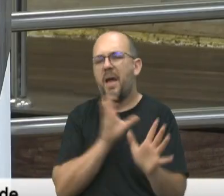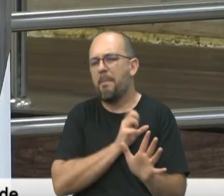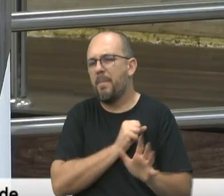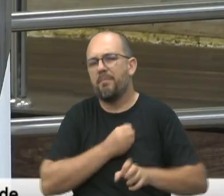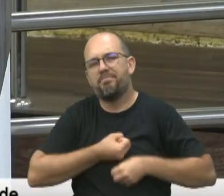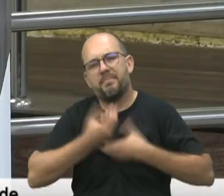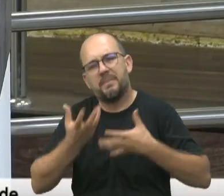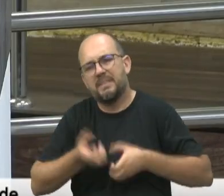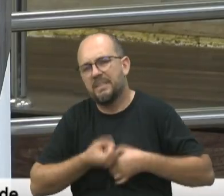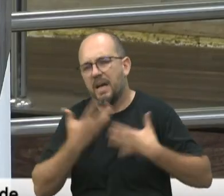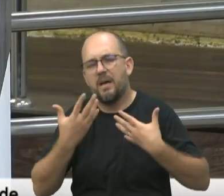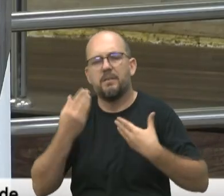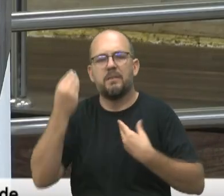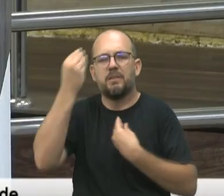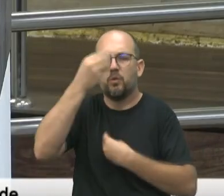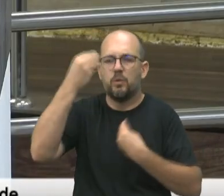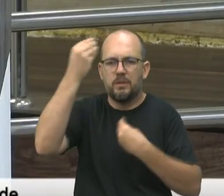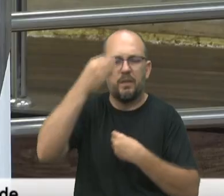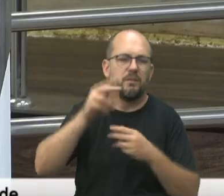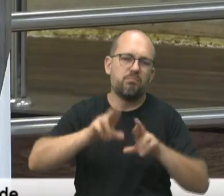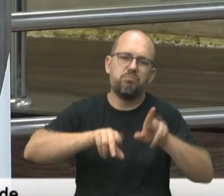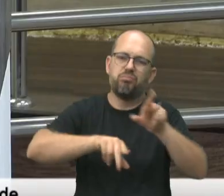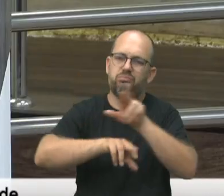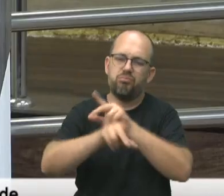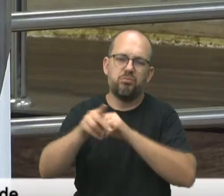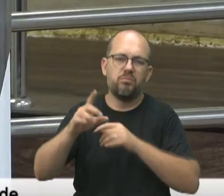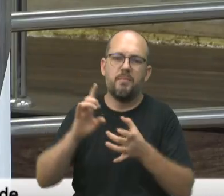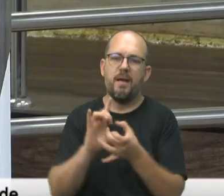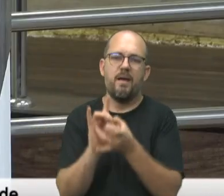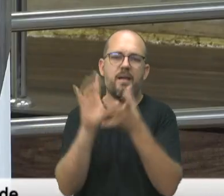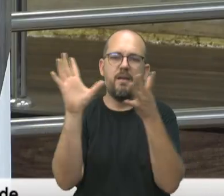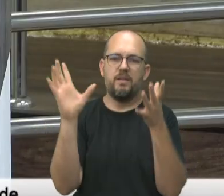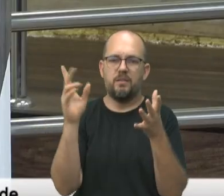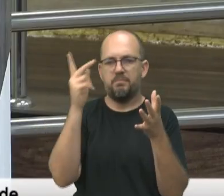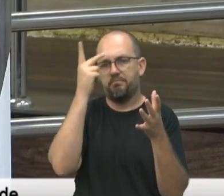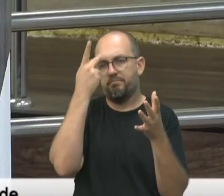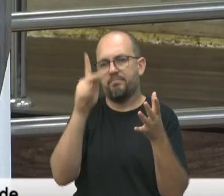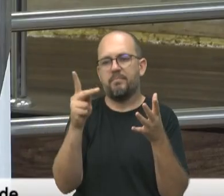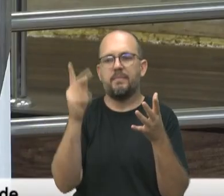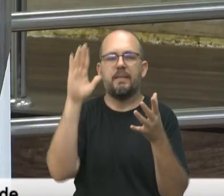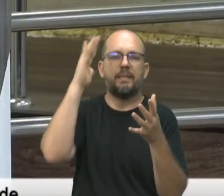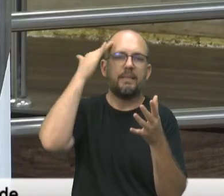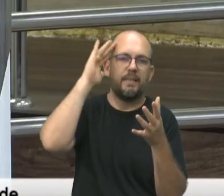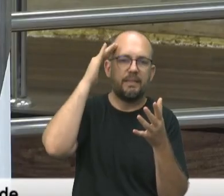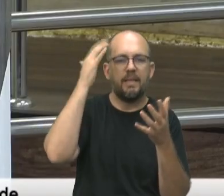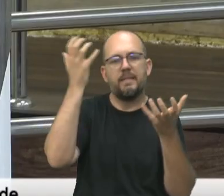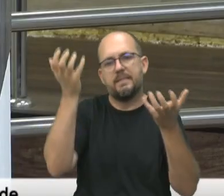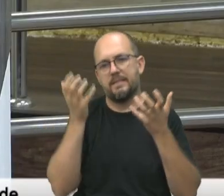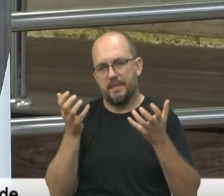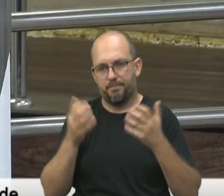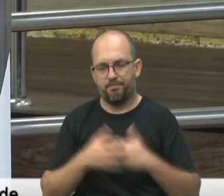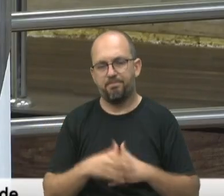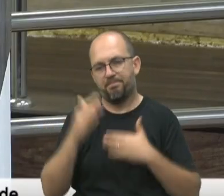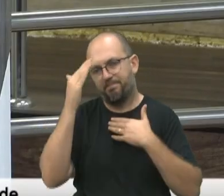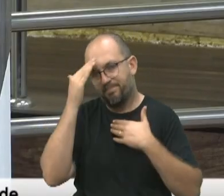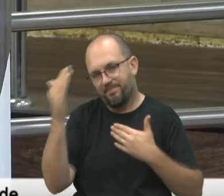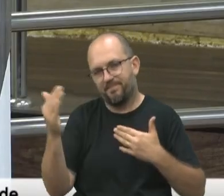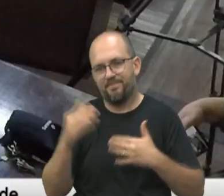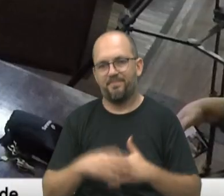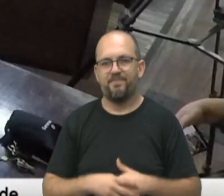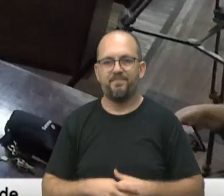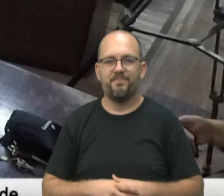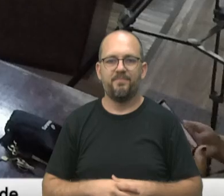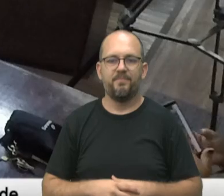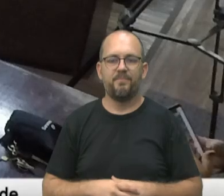expressar sexualmente, a sexualidade, da maneira que a gente entender e quiser. Muito obrigado.